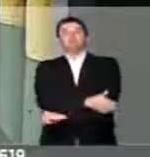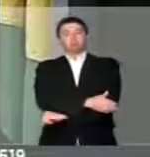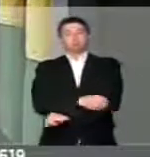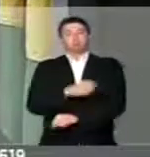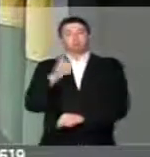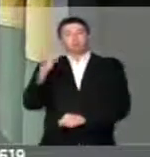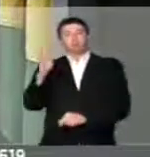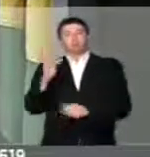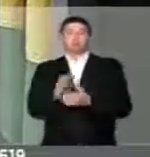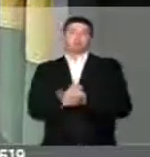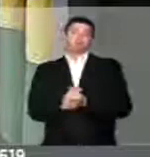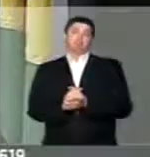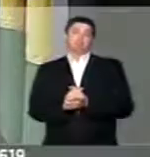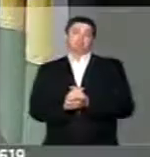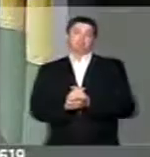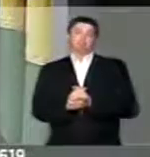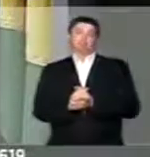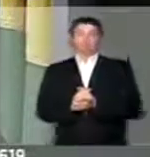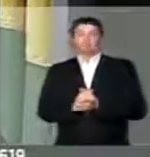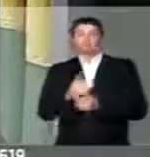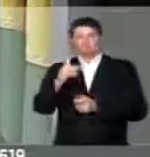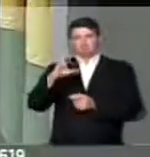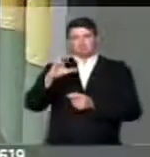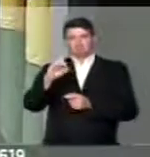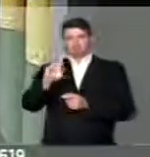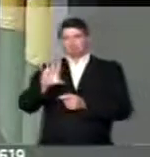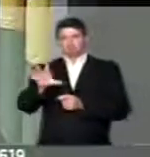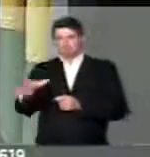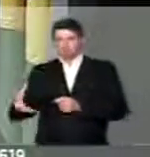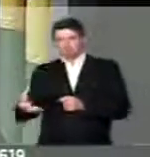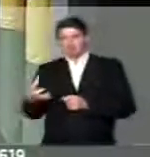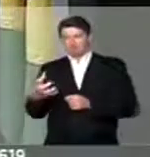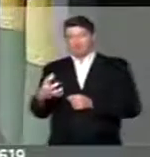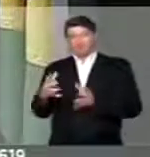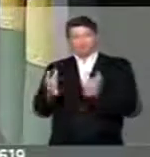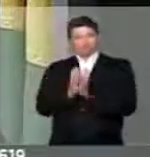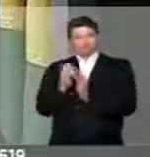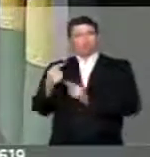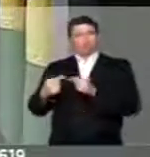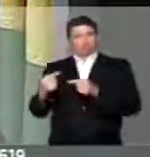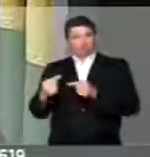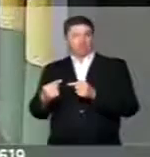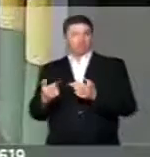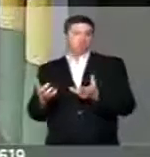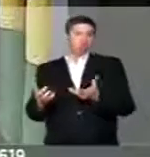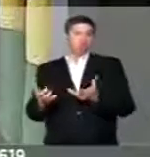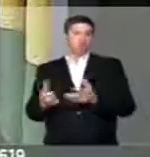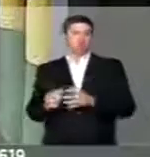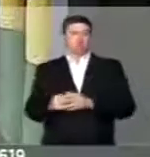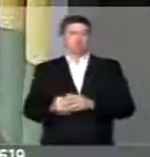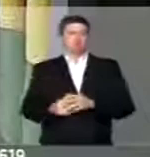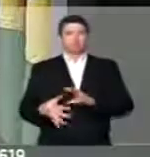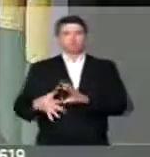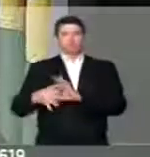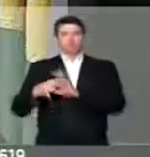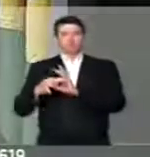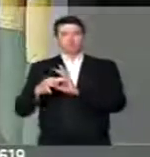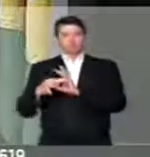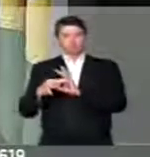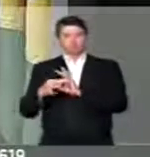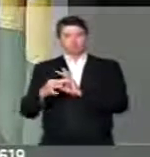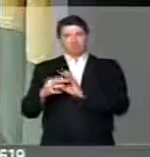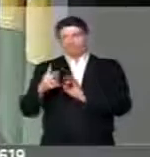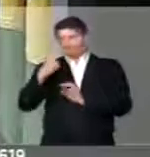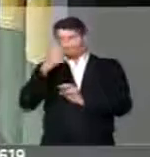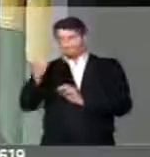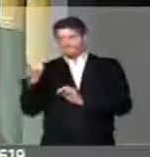PT. Pegaram o PCdoB, um partido com uma aliança